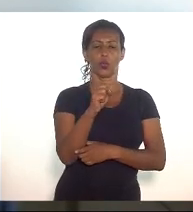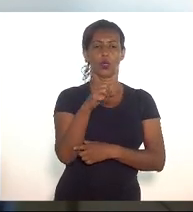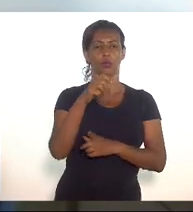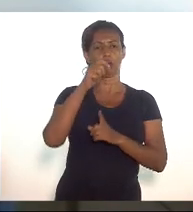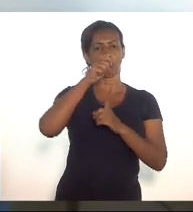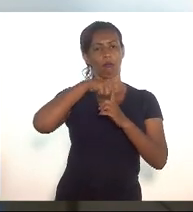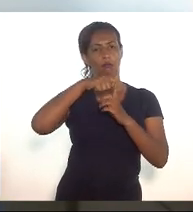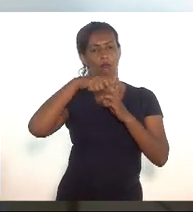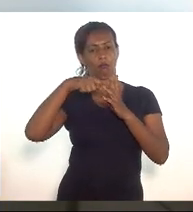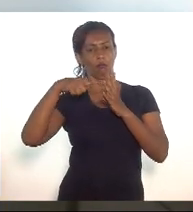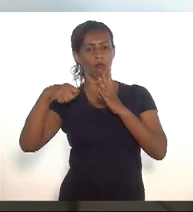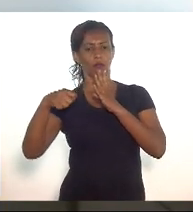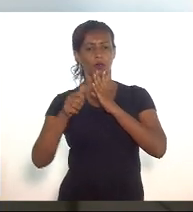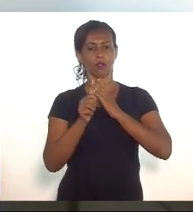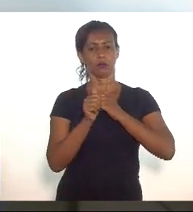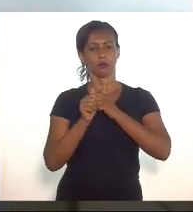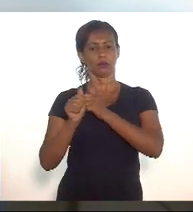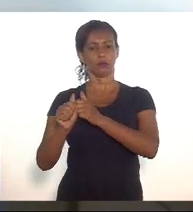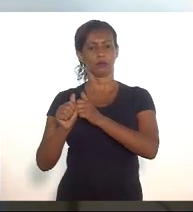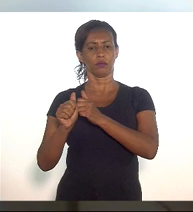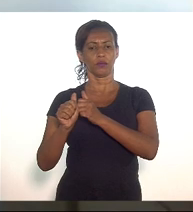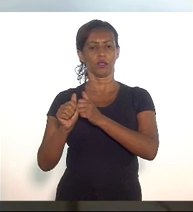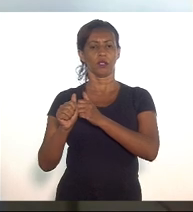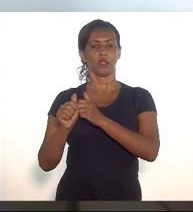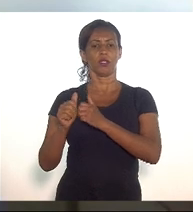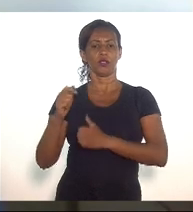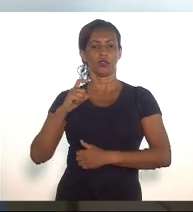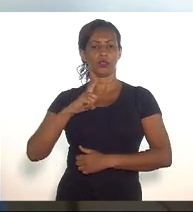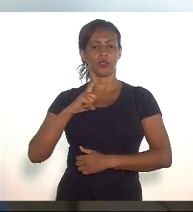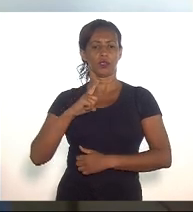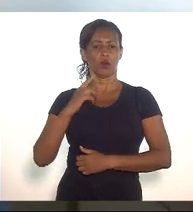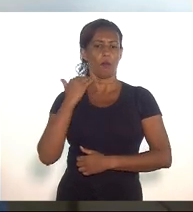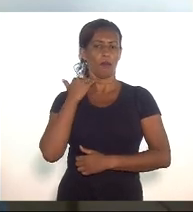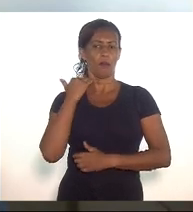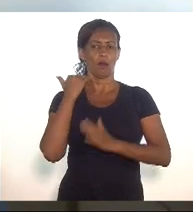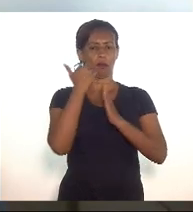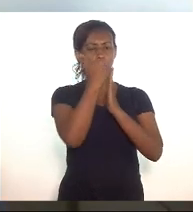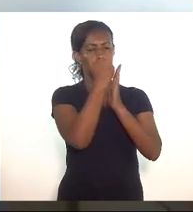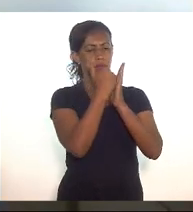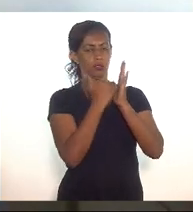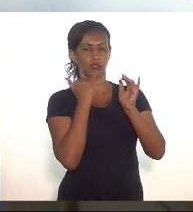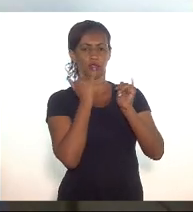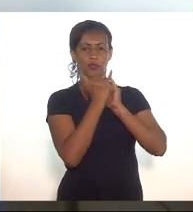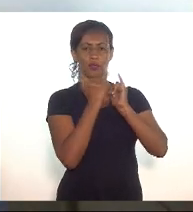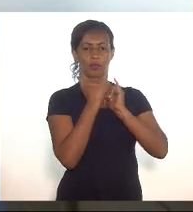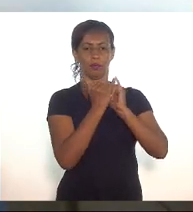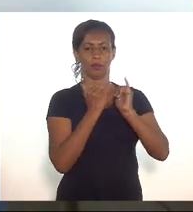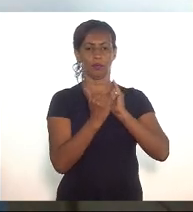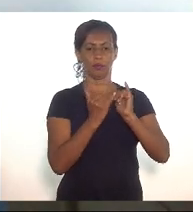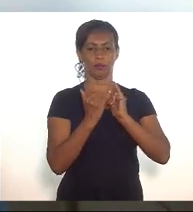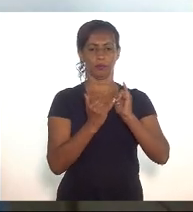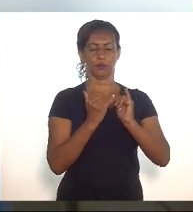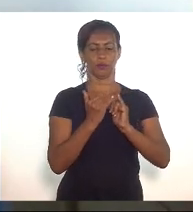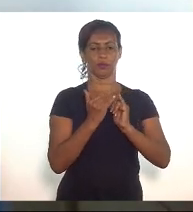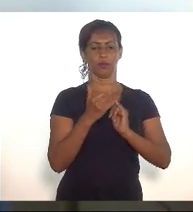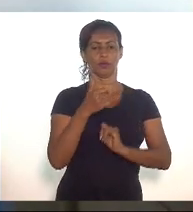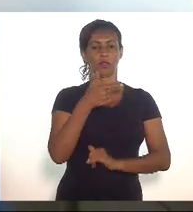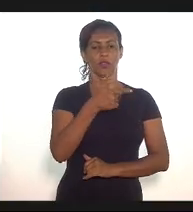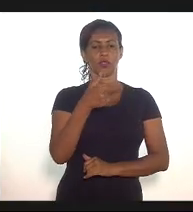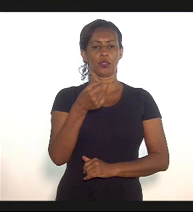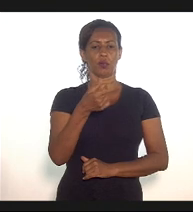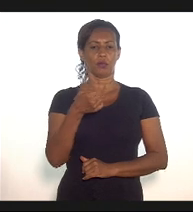meses, acompanhada de um sólido banco de dados, consoante a Lua de